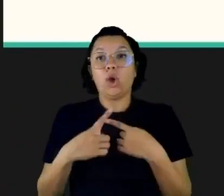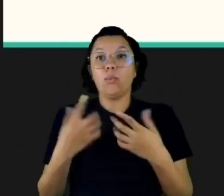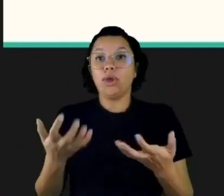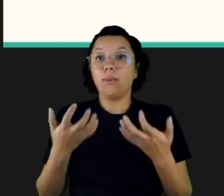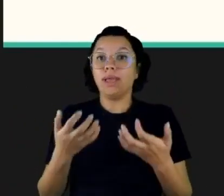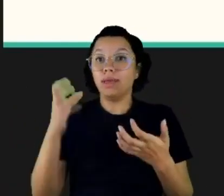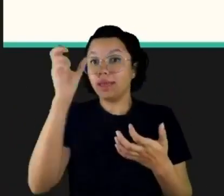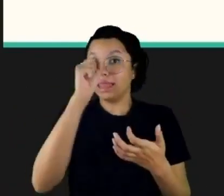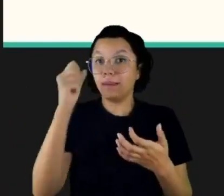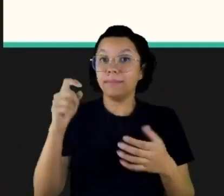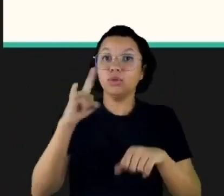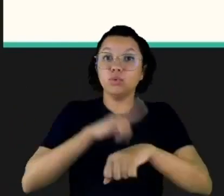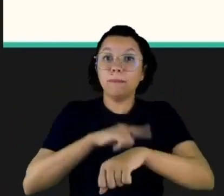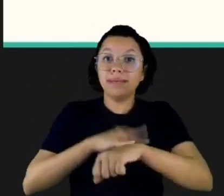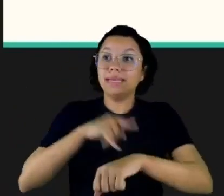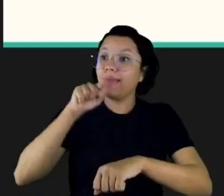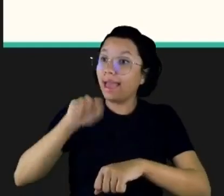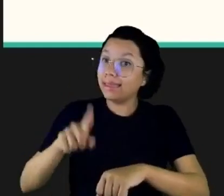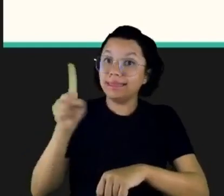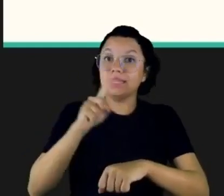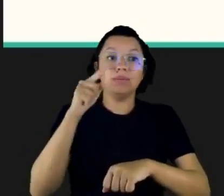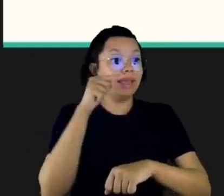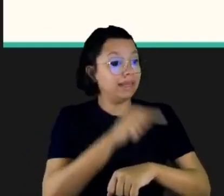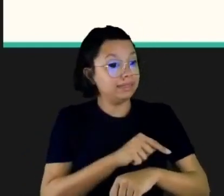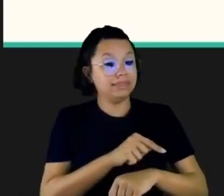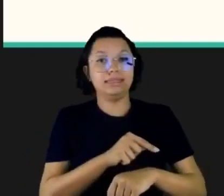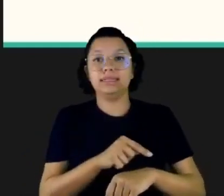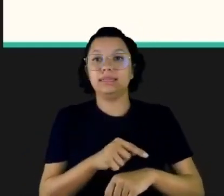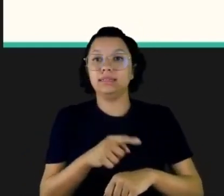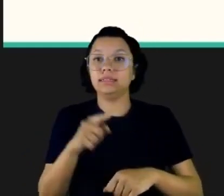e não ali. Ela tem que fazer xixi aqui, não é